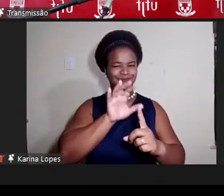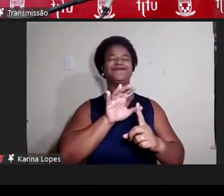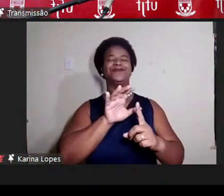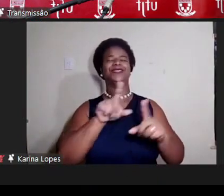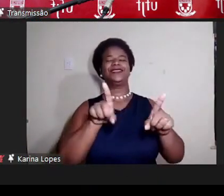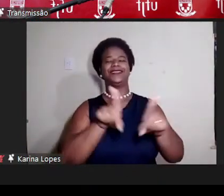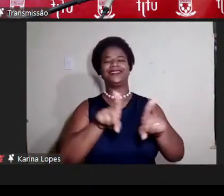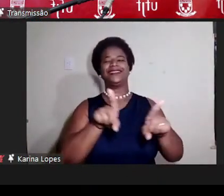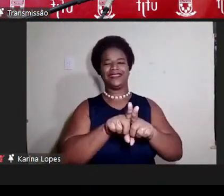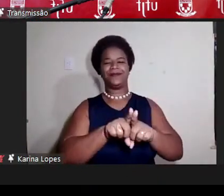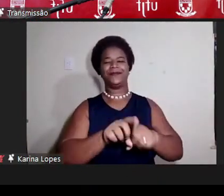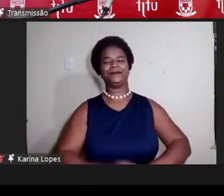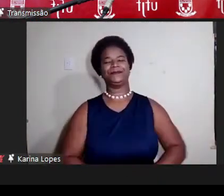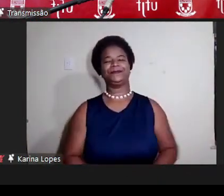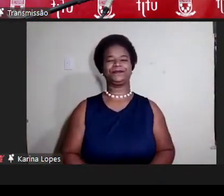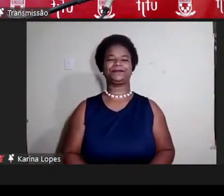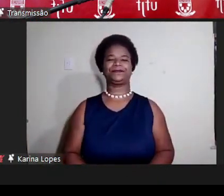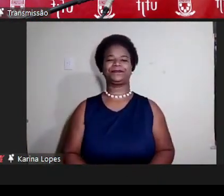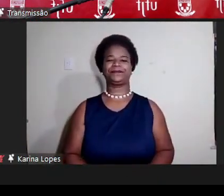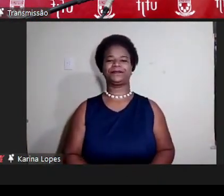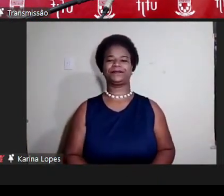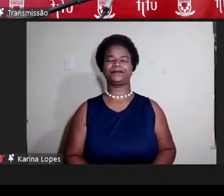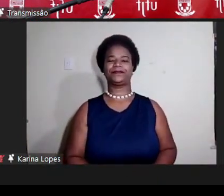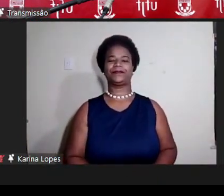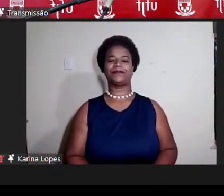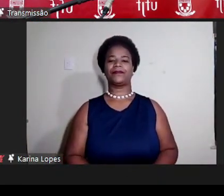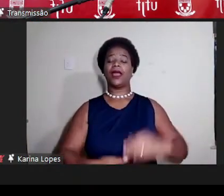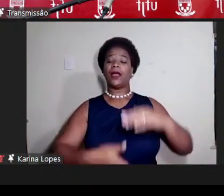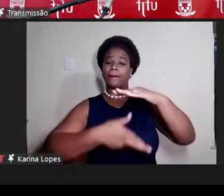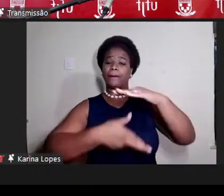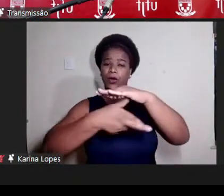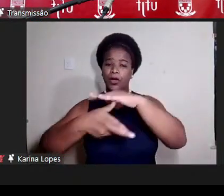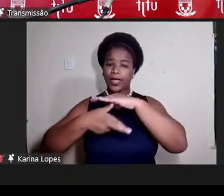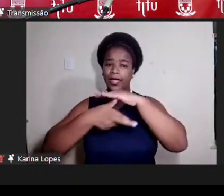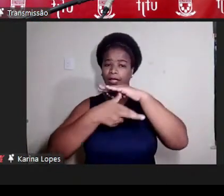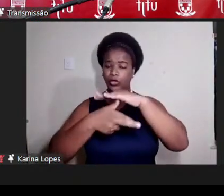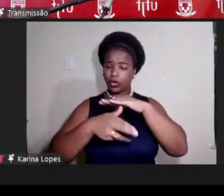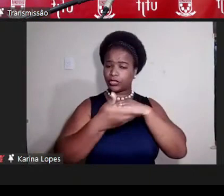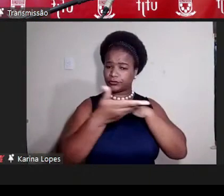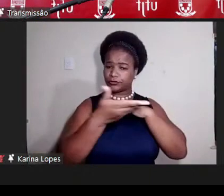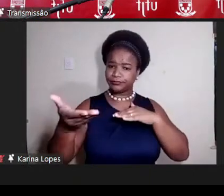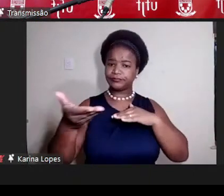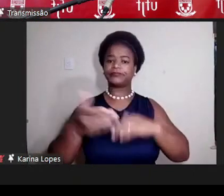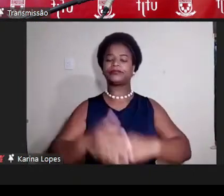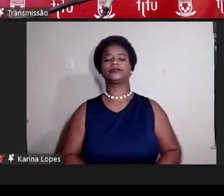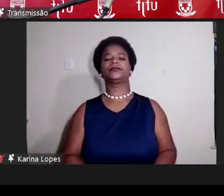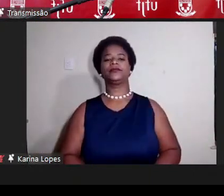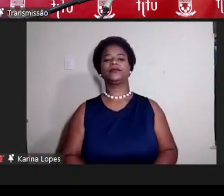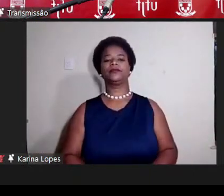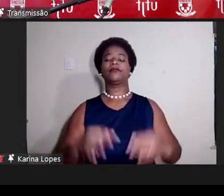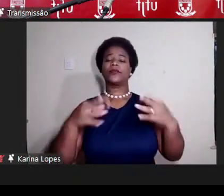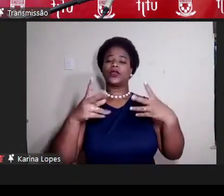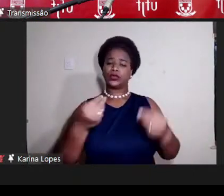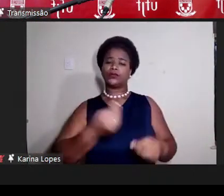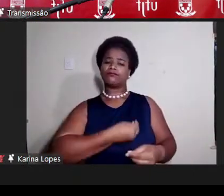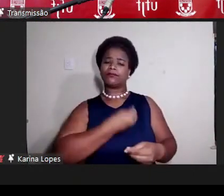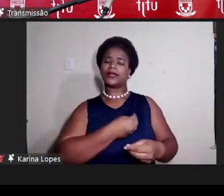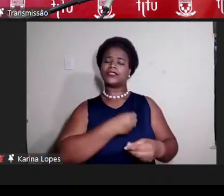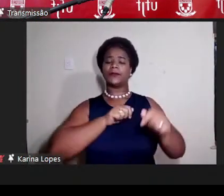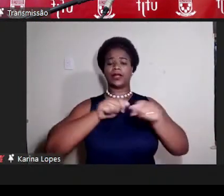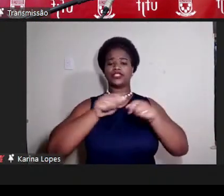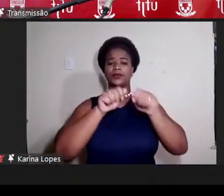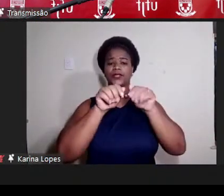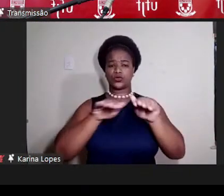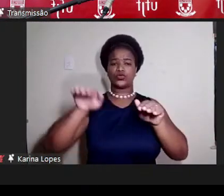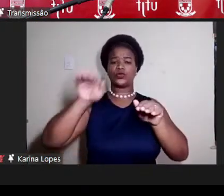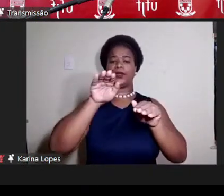grande conhece. Pró-reitores, pró-reitoras que compõem a administração superior,